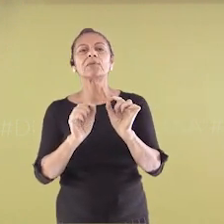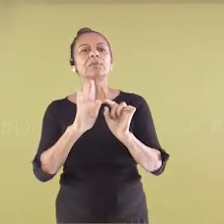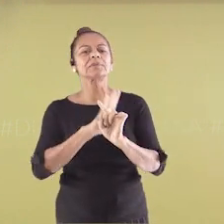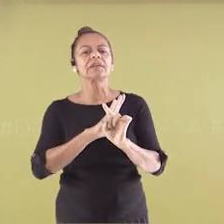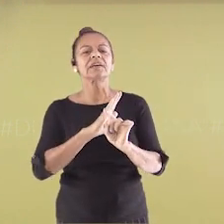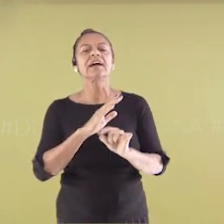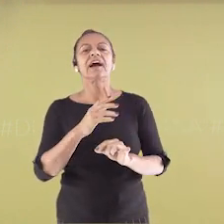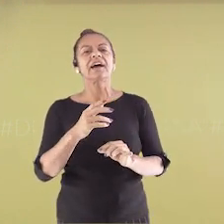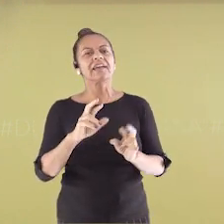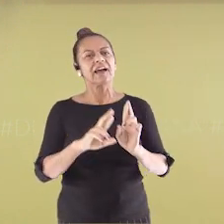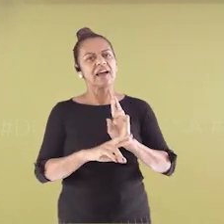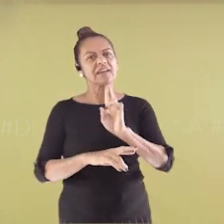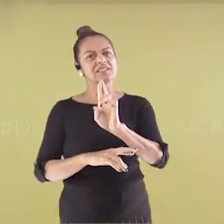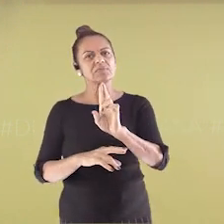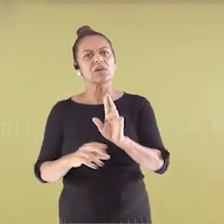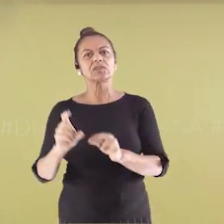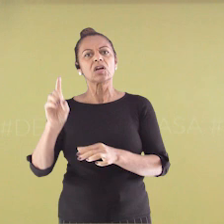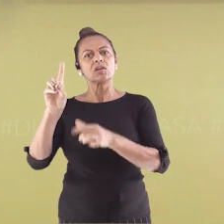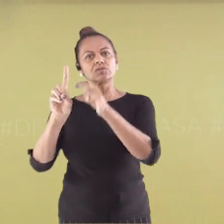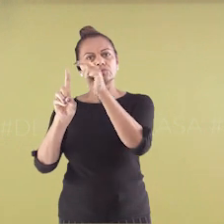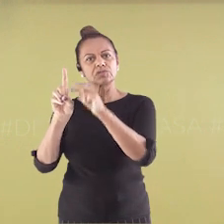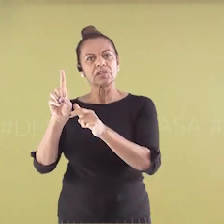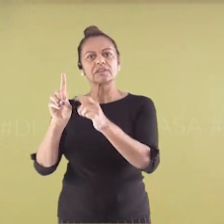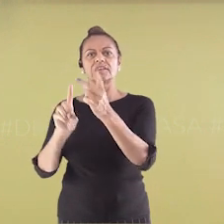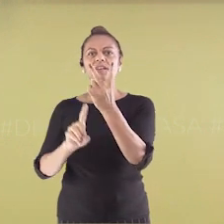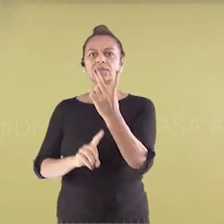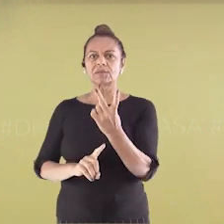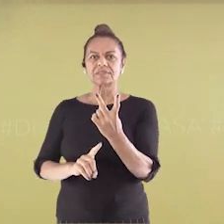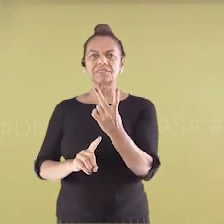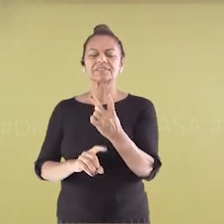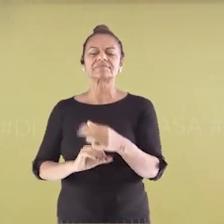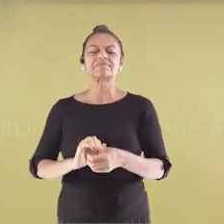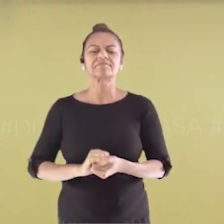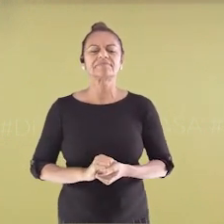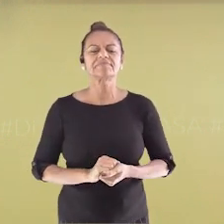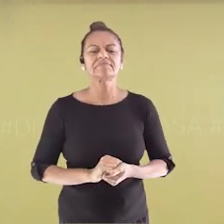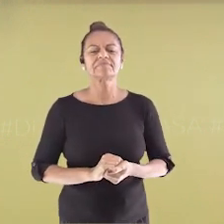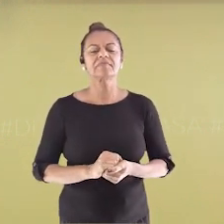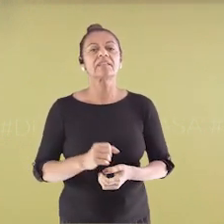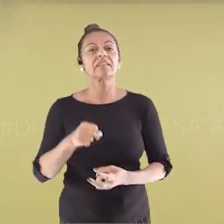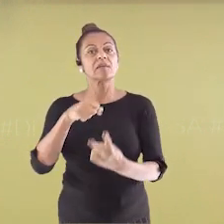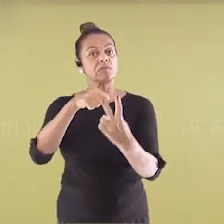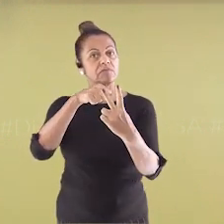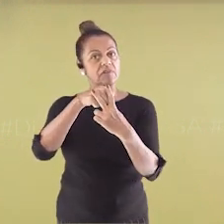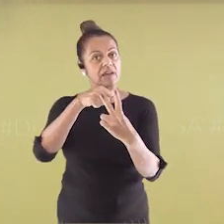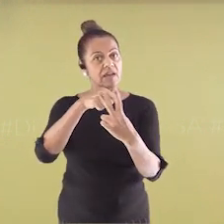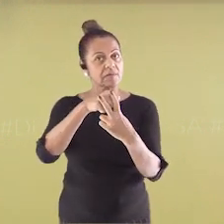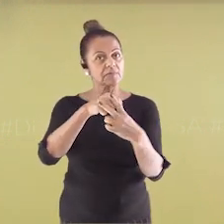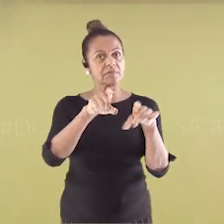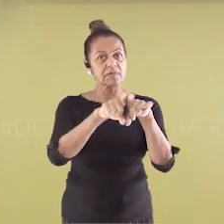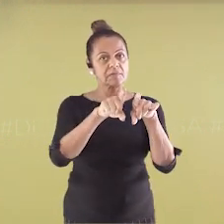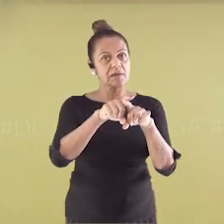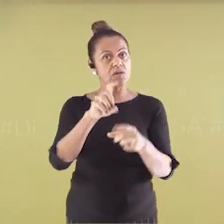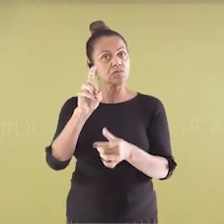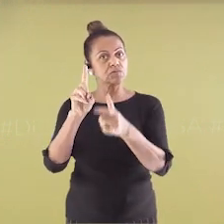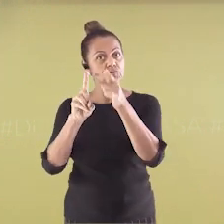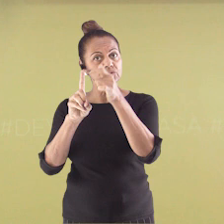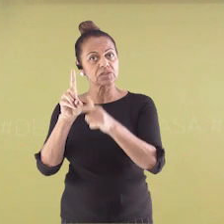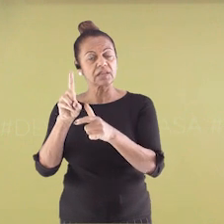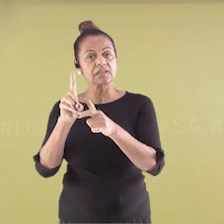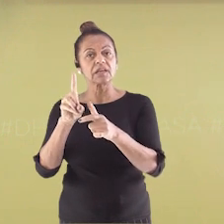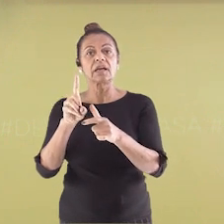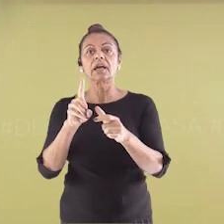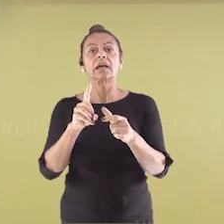quem esteve presente no evento? Assim, nós temos como resposta Tadeu e